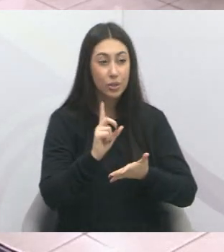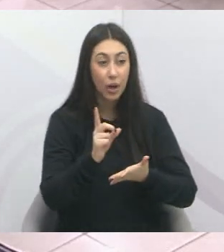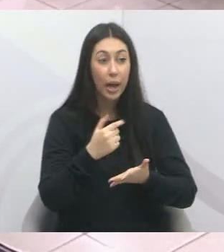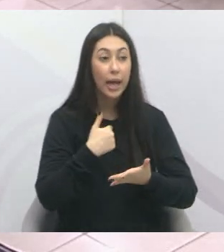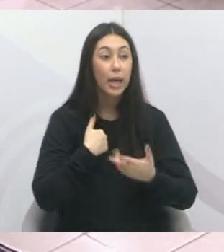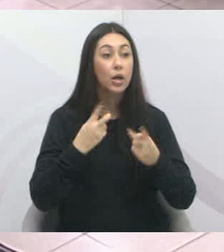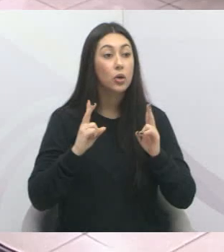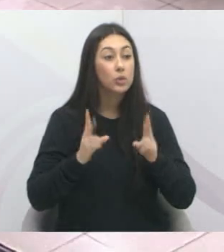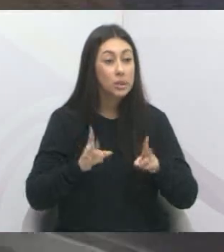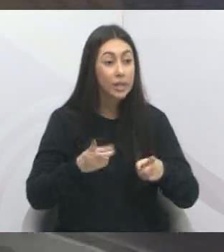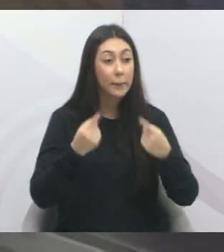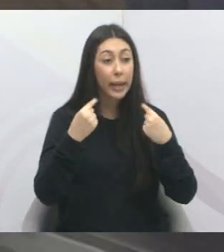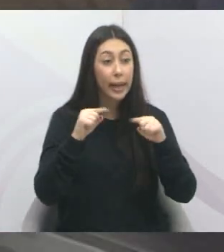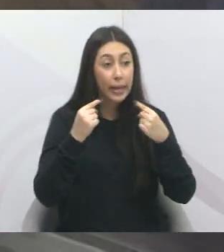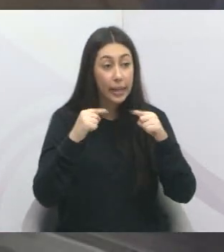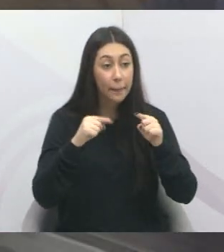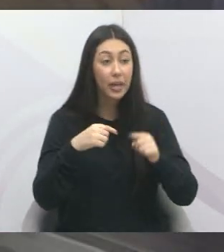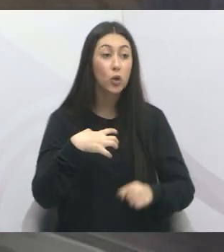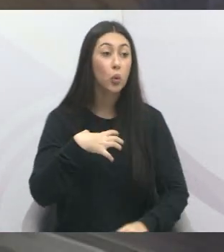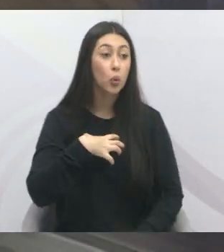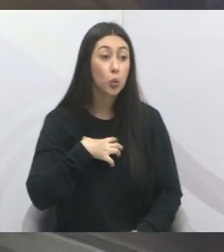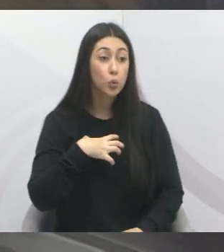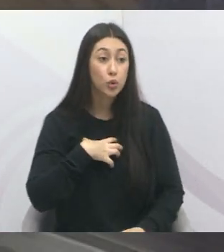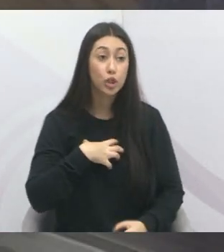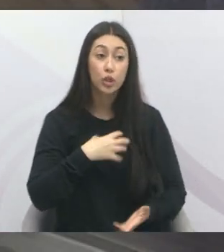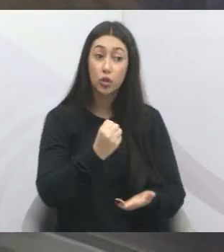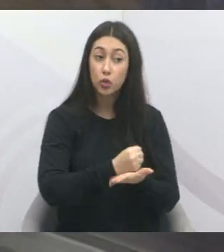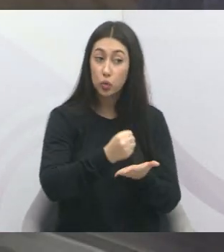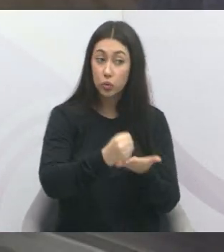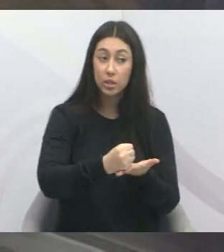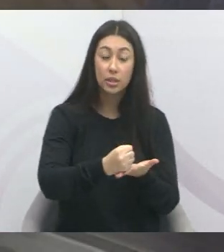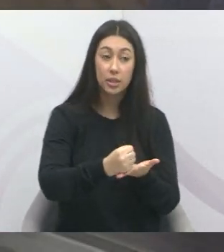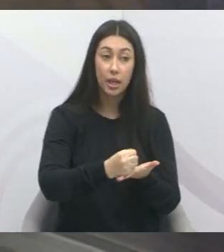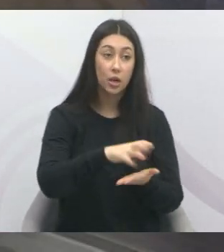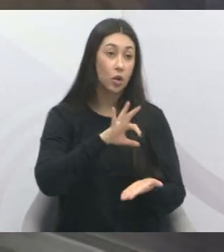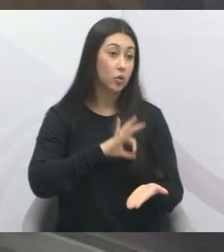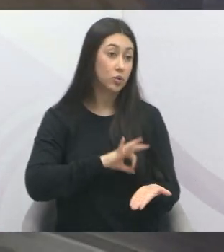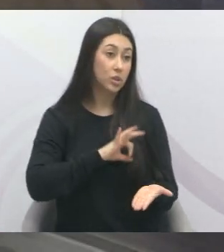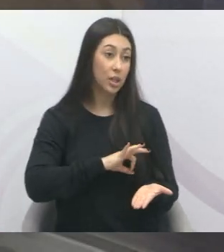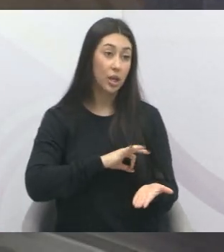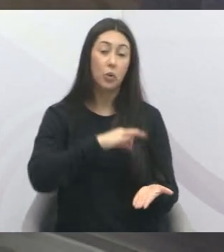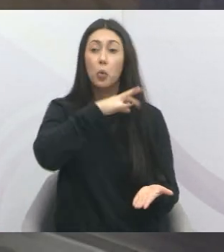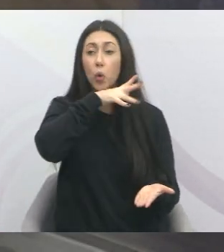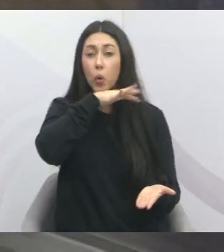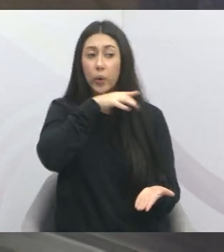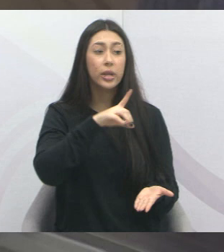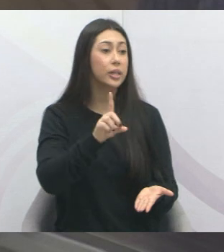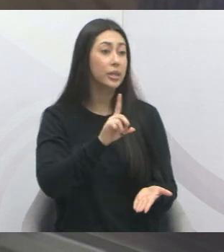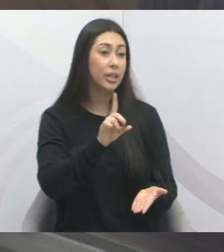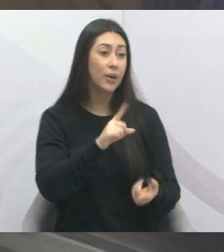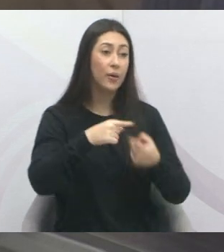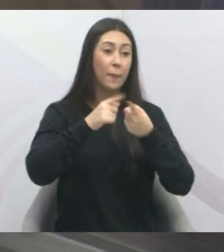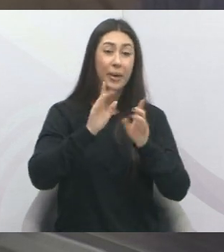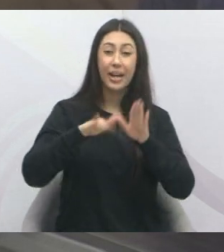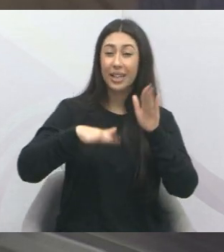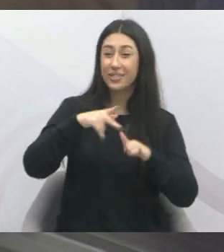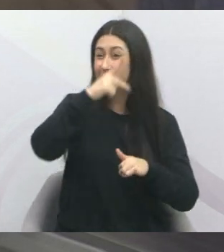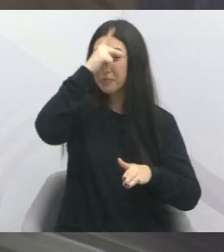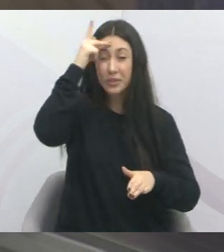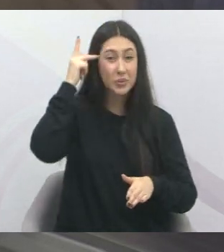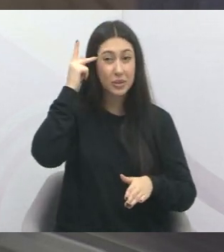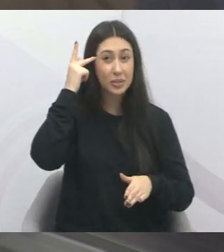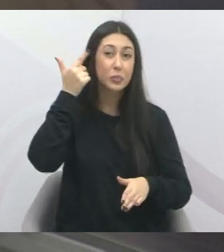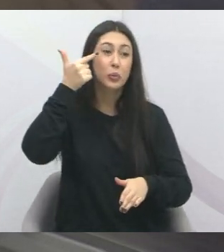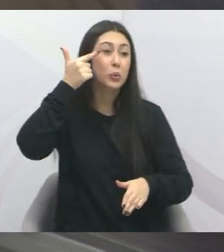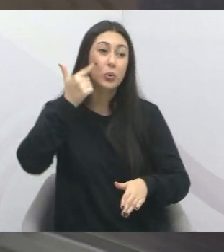sempre critiquei é o modelo de contratação. O salário não é ruim, mas às vezes as pessoas não têm essa